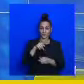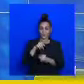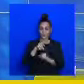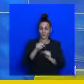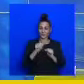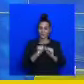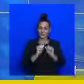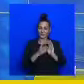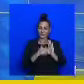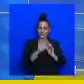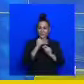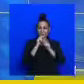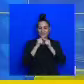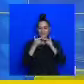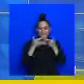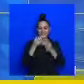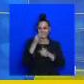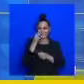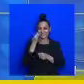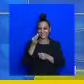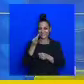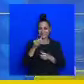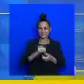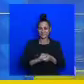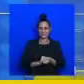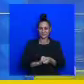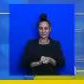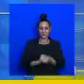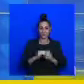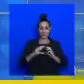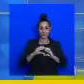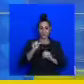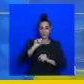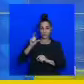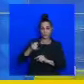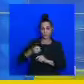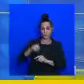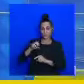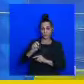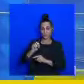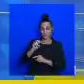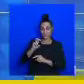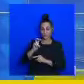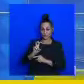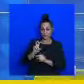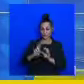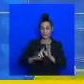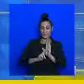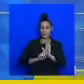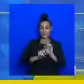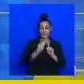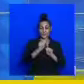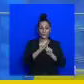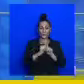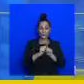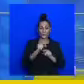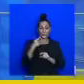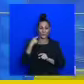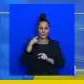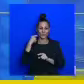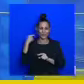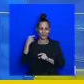Para você que fez a sua aposta, boa sorte, atenção! 05. 05 que representa o mês de